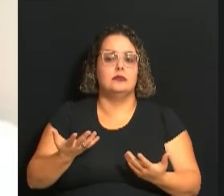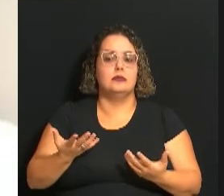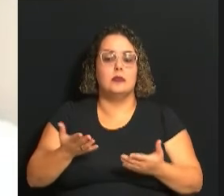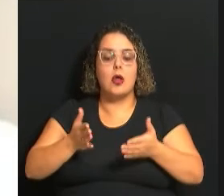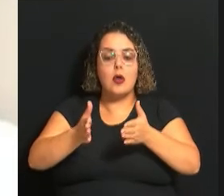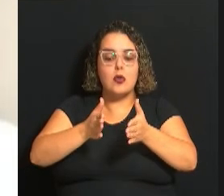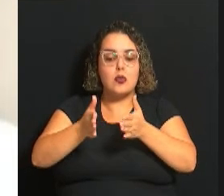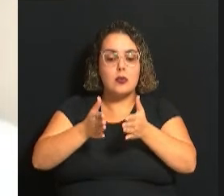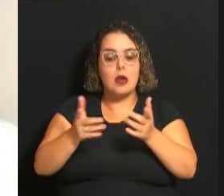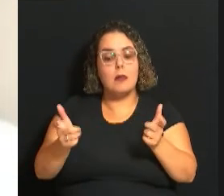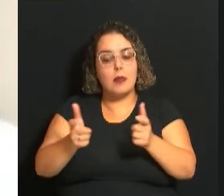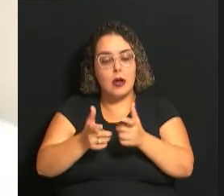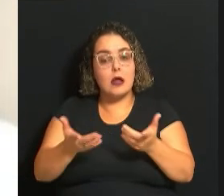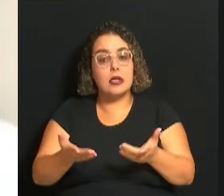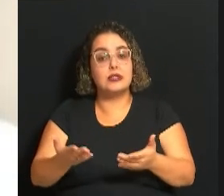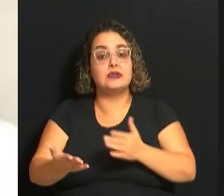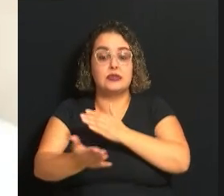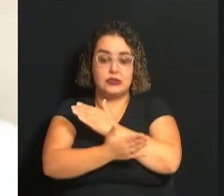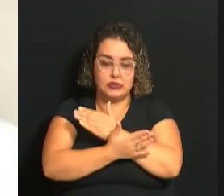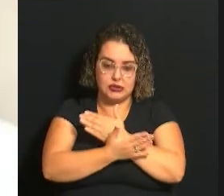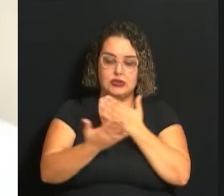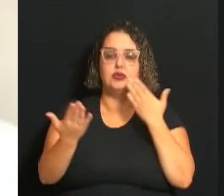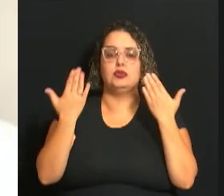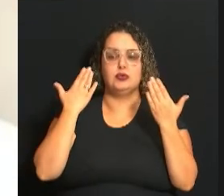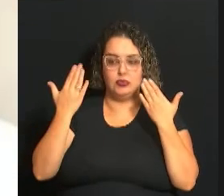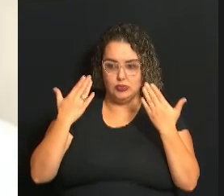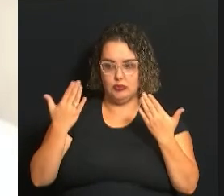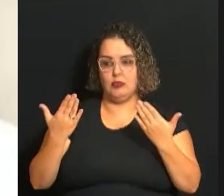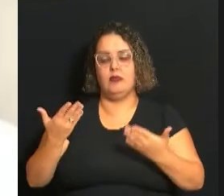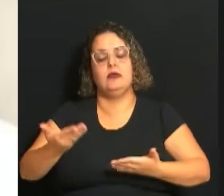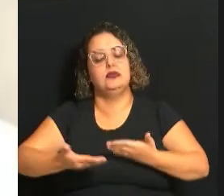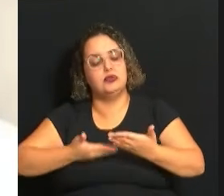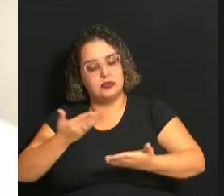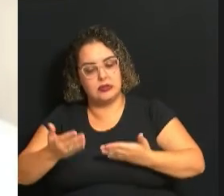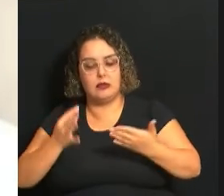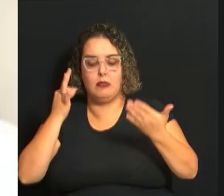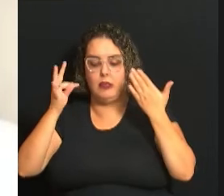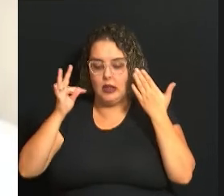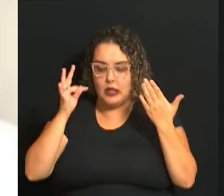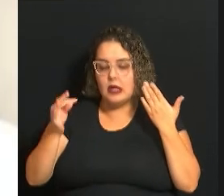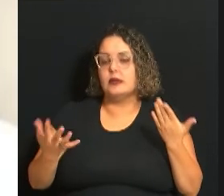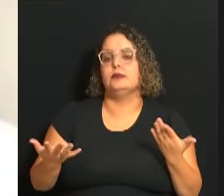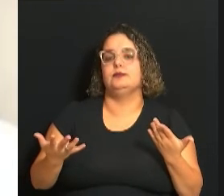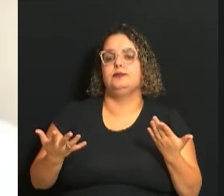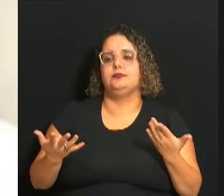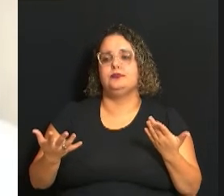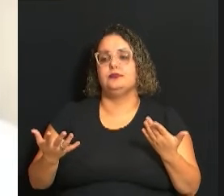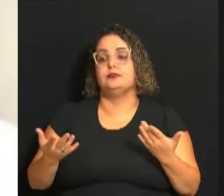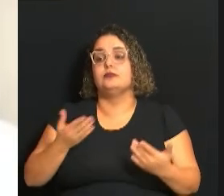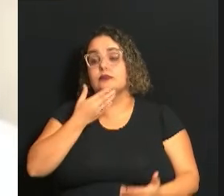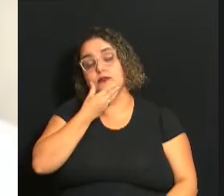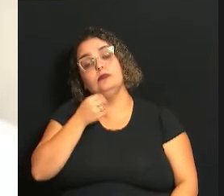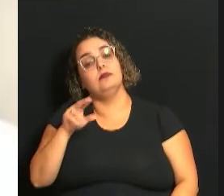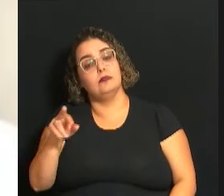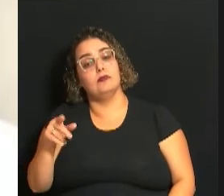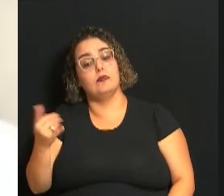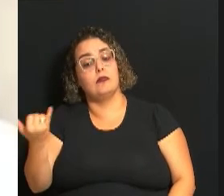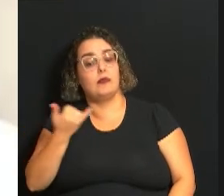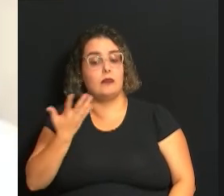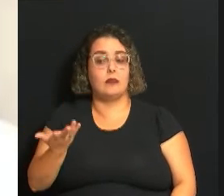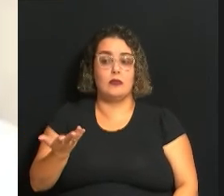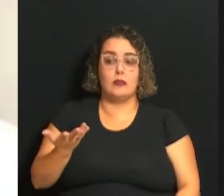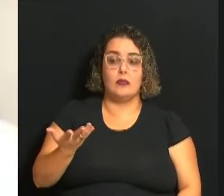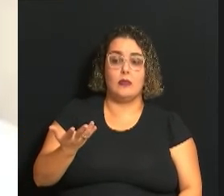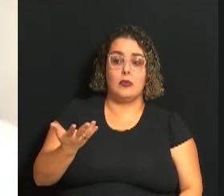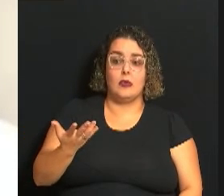eu tive ajuda psicológica também, fiz um tratamento terapêutico, né? E como disse o meu irmão, como eu sou coach,